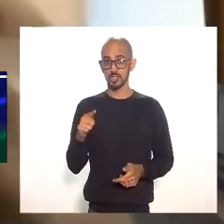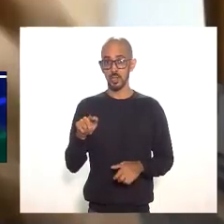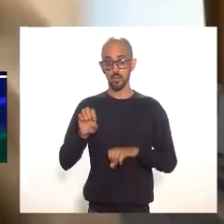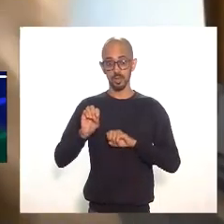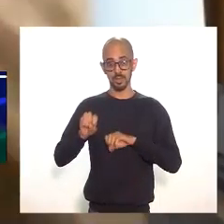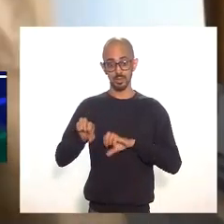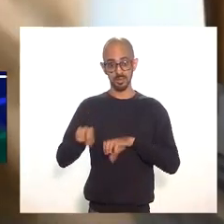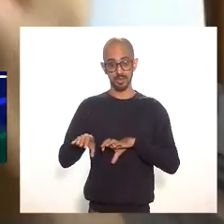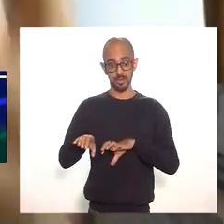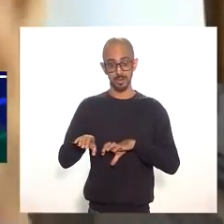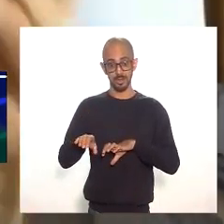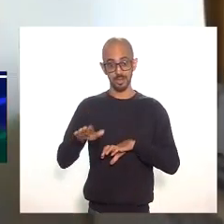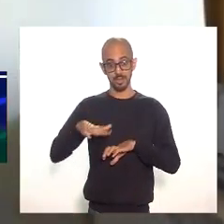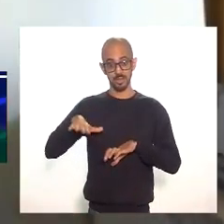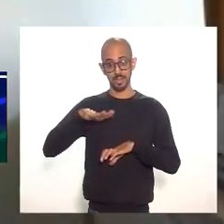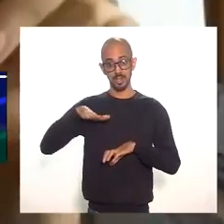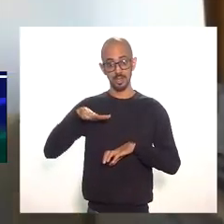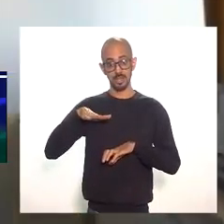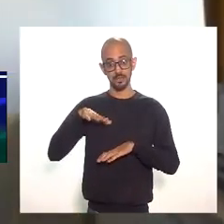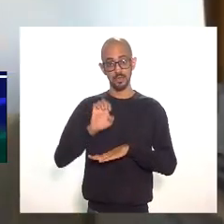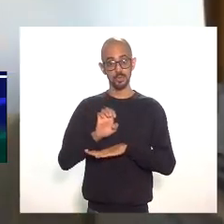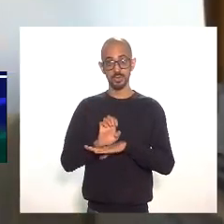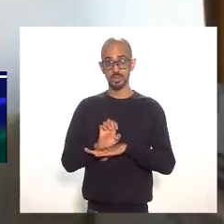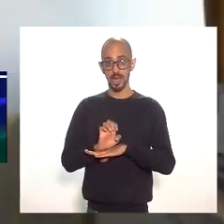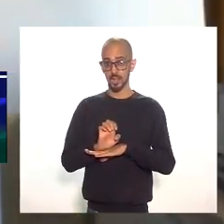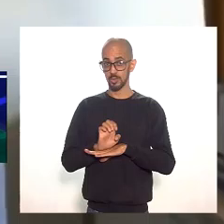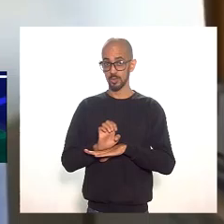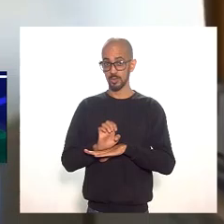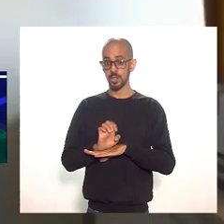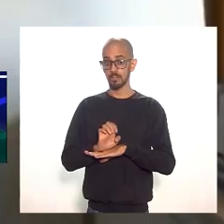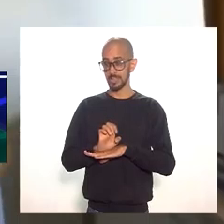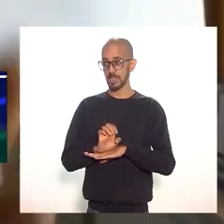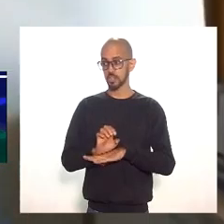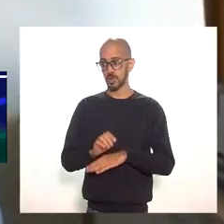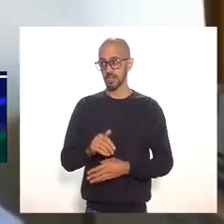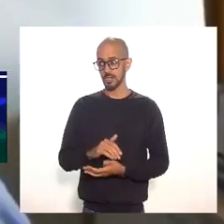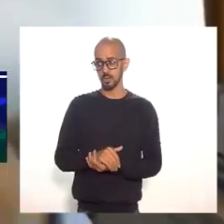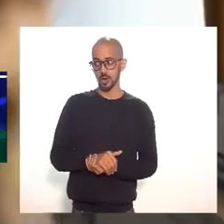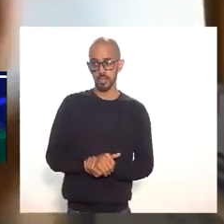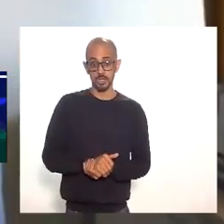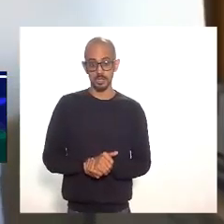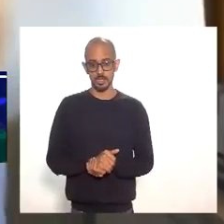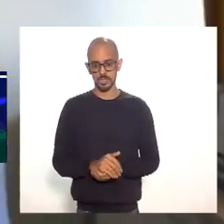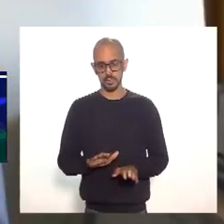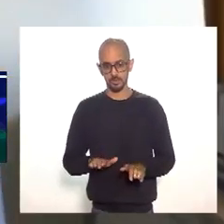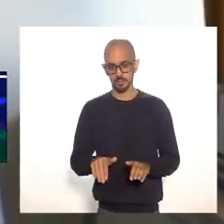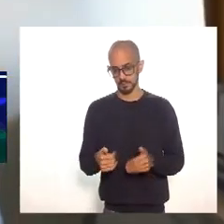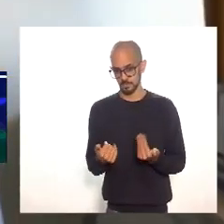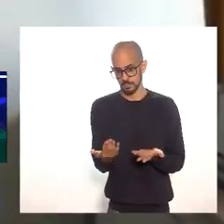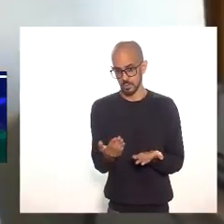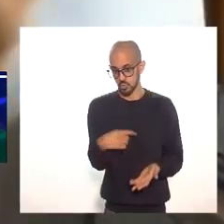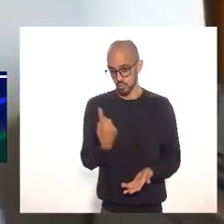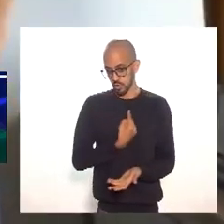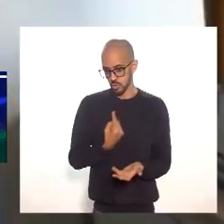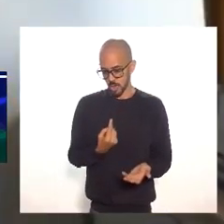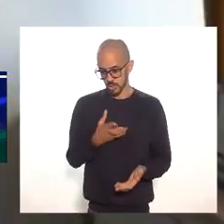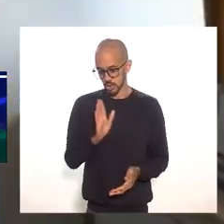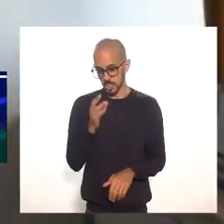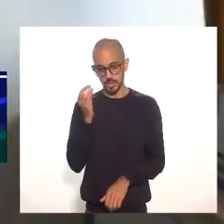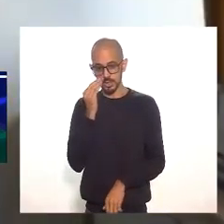do Estado, a nível dos municípios, não. Então, a gente tentou e está tentando, de todas as